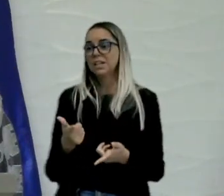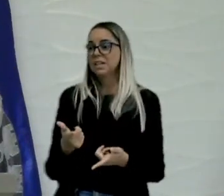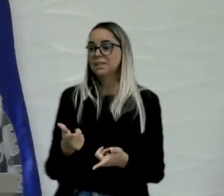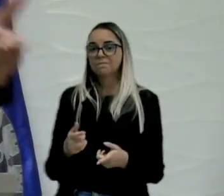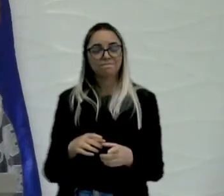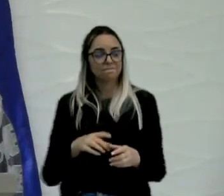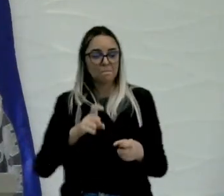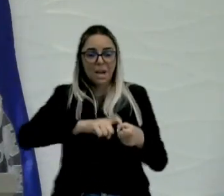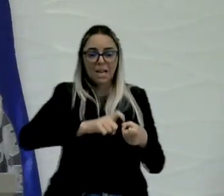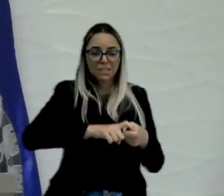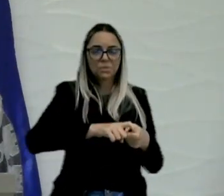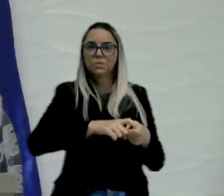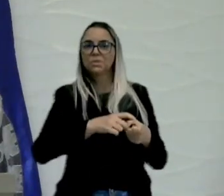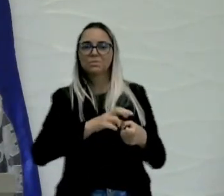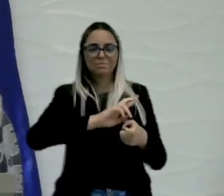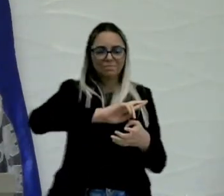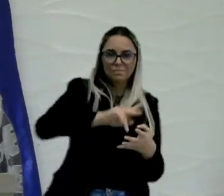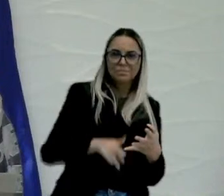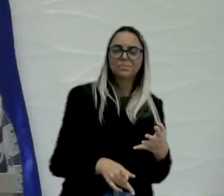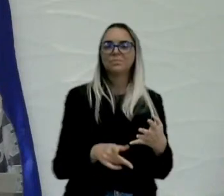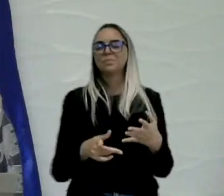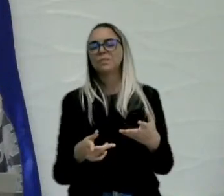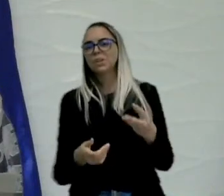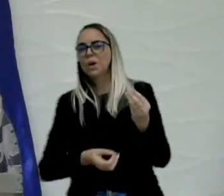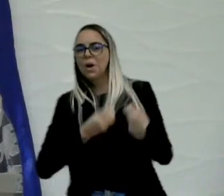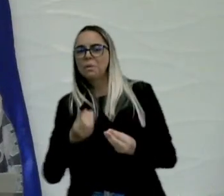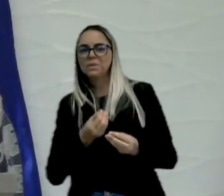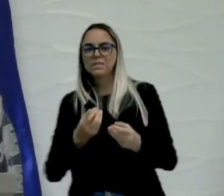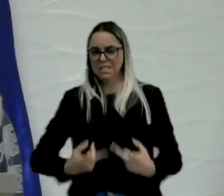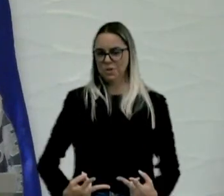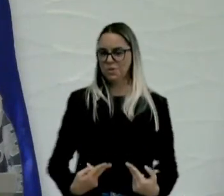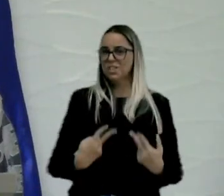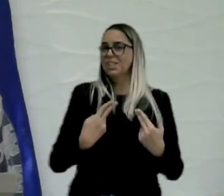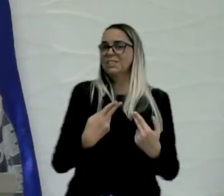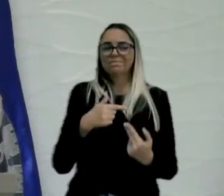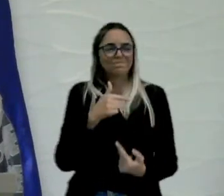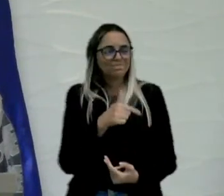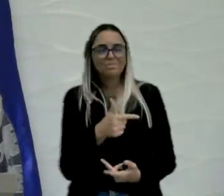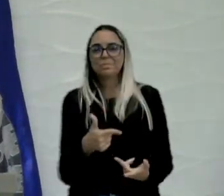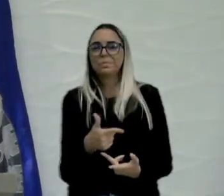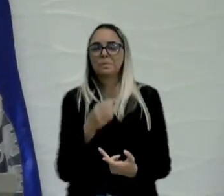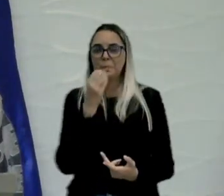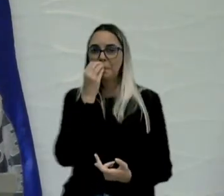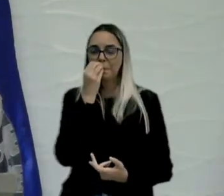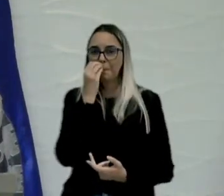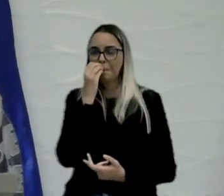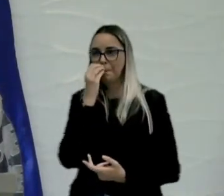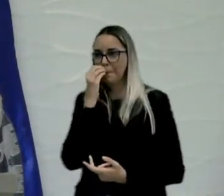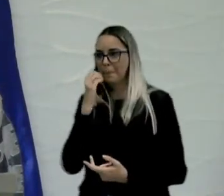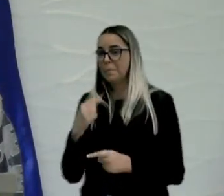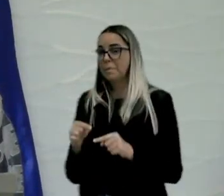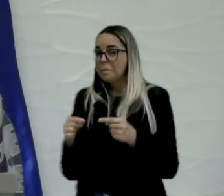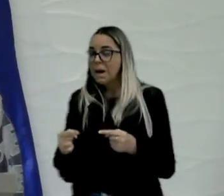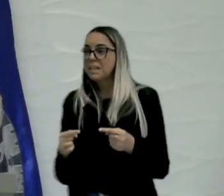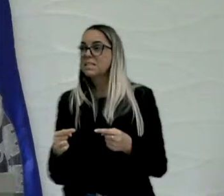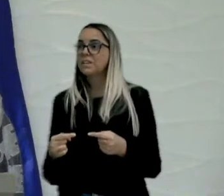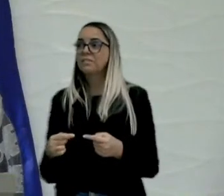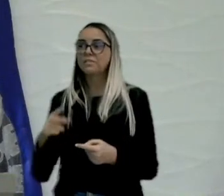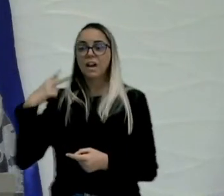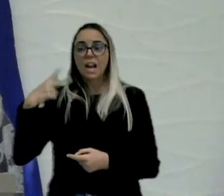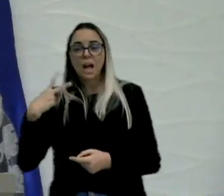especialidade não teve como manter as cirurgias Mas os vereadores aqui participaram quando tinha no